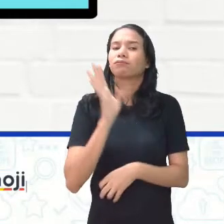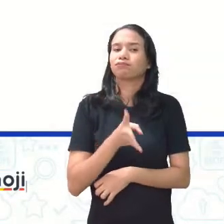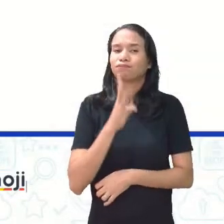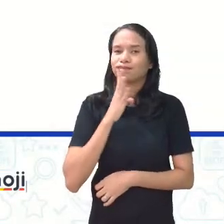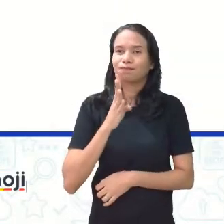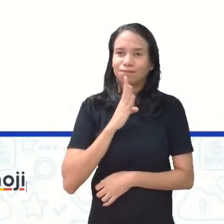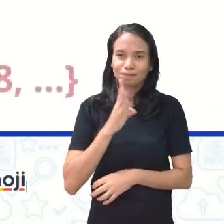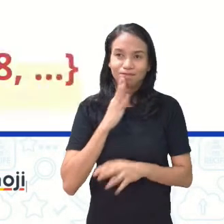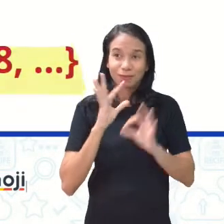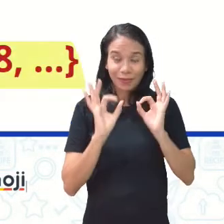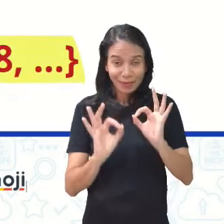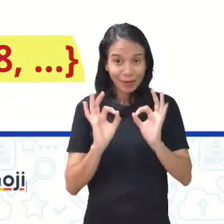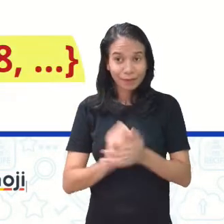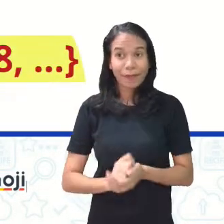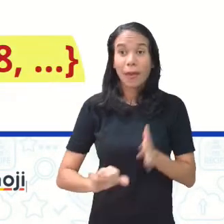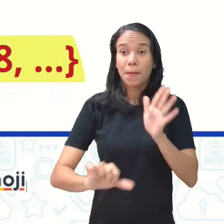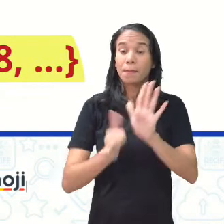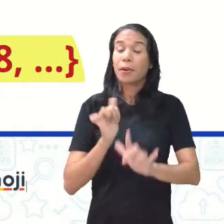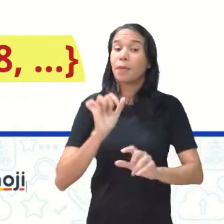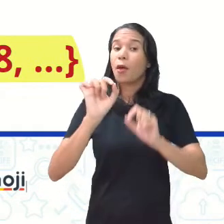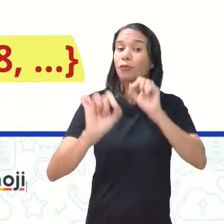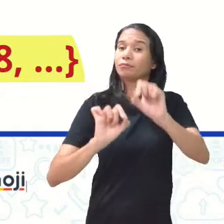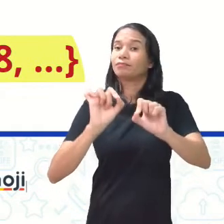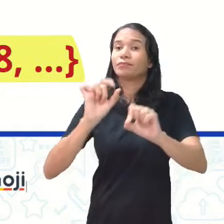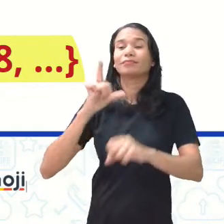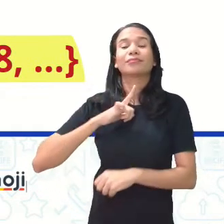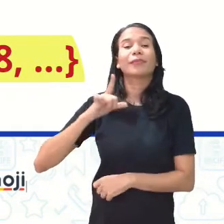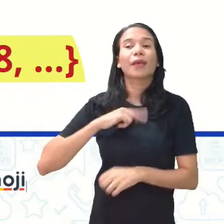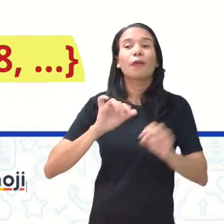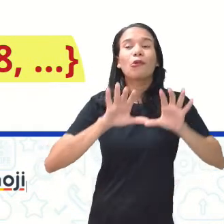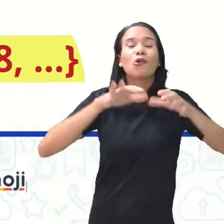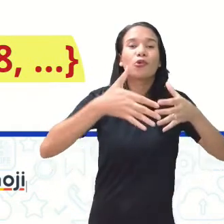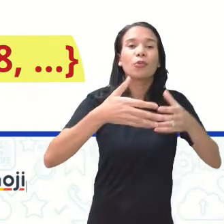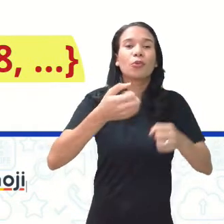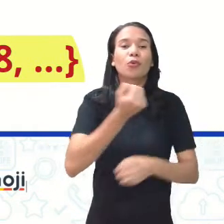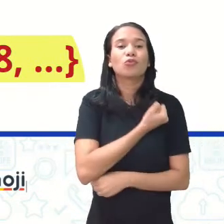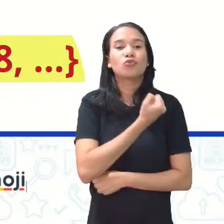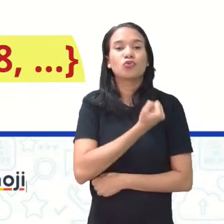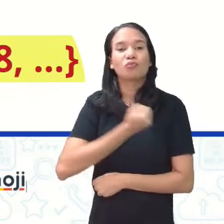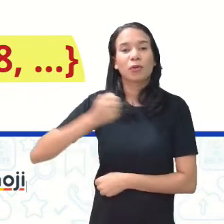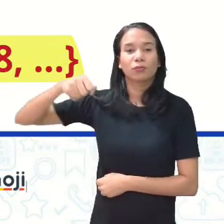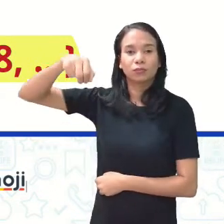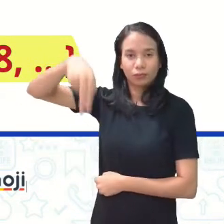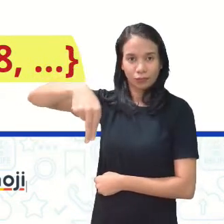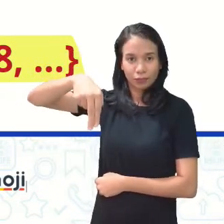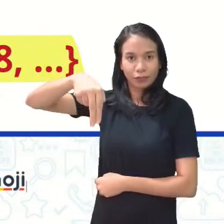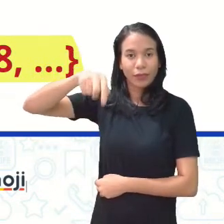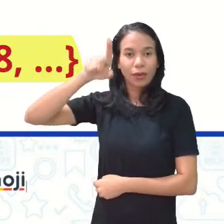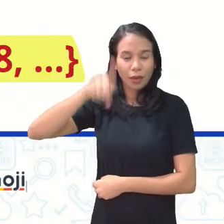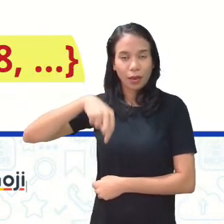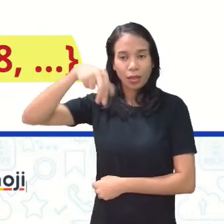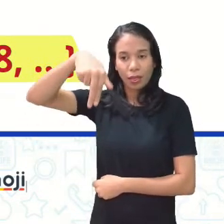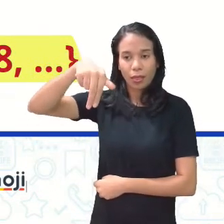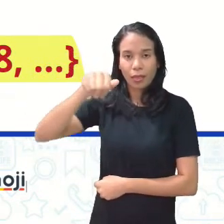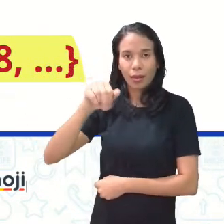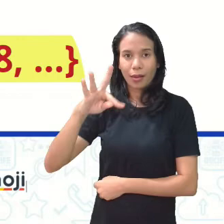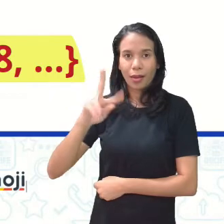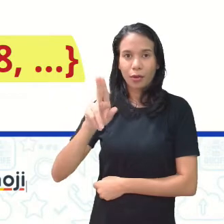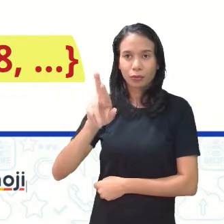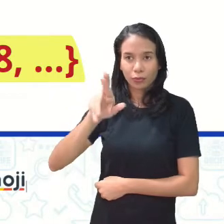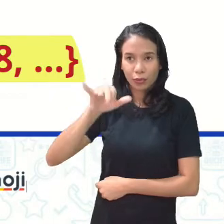agora, tá bom? Então, primeiro, a gente tem aí o conjunto dos números naturais, certo? E